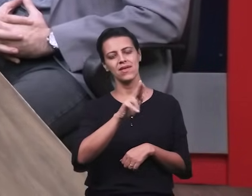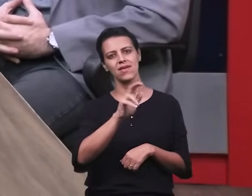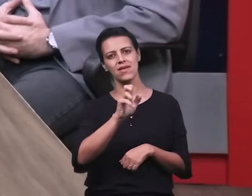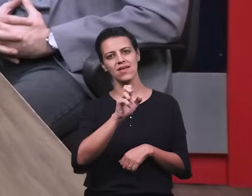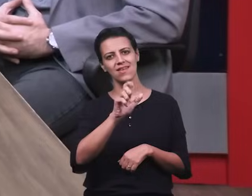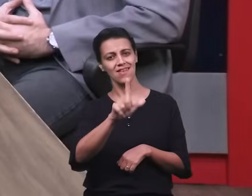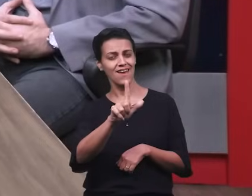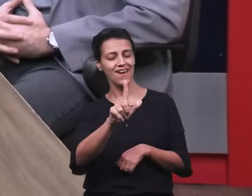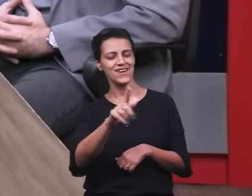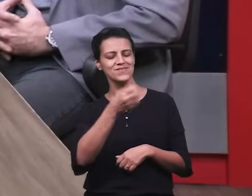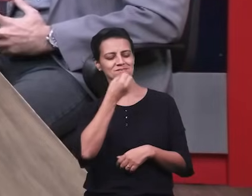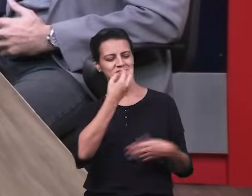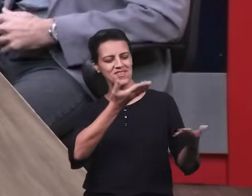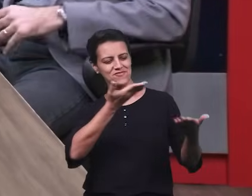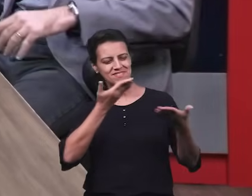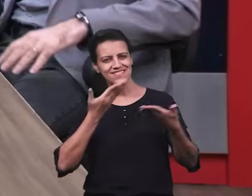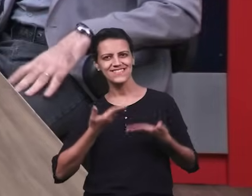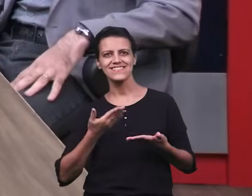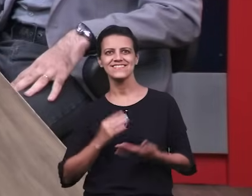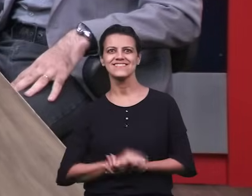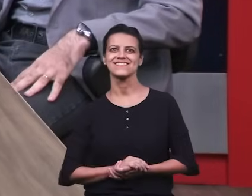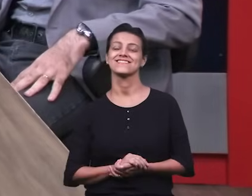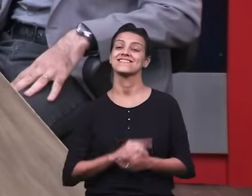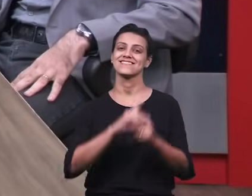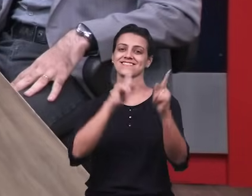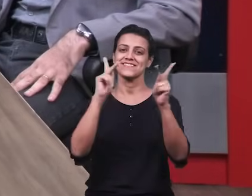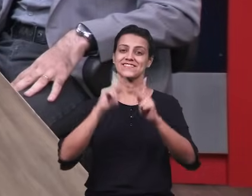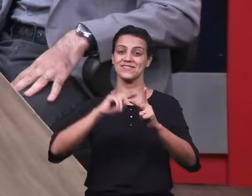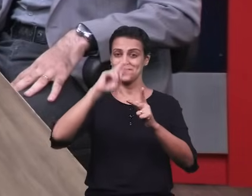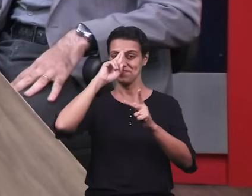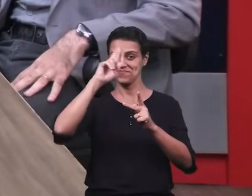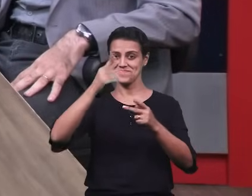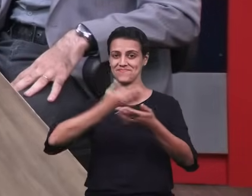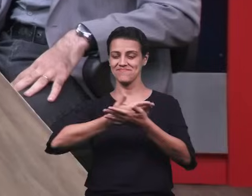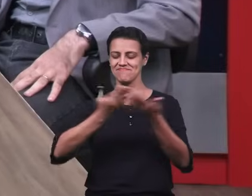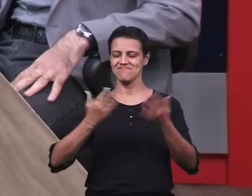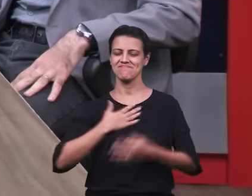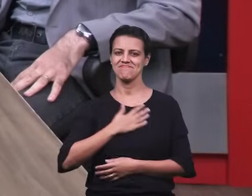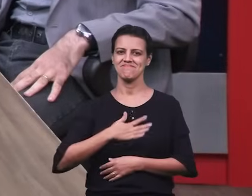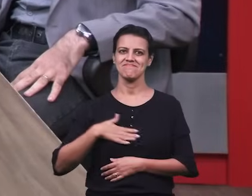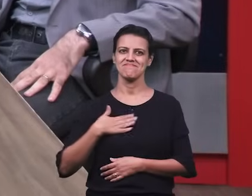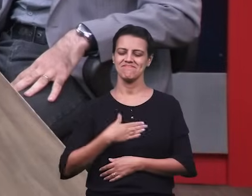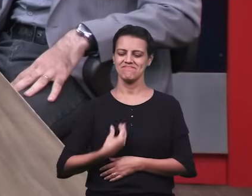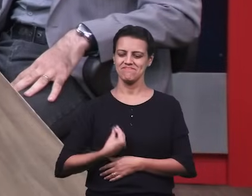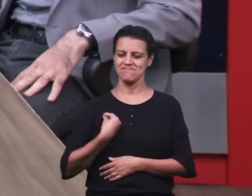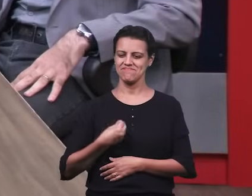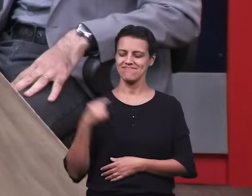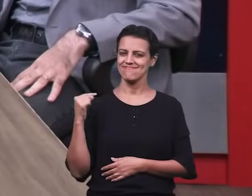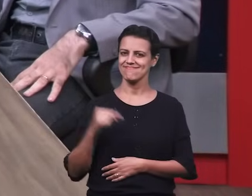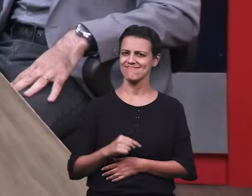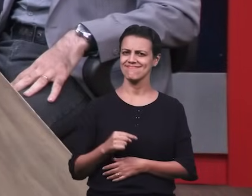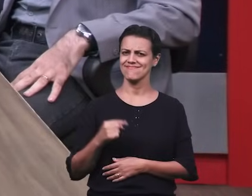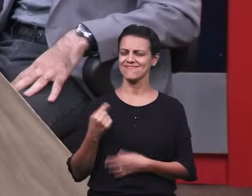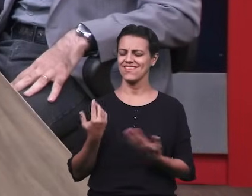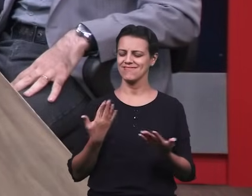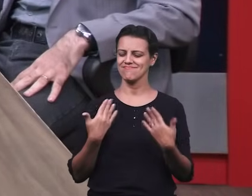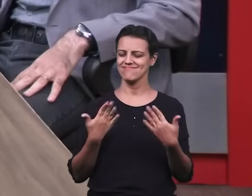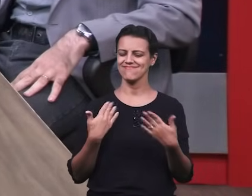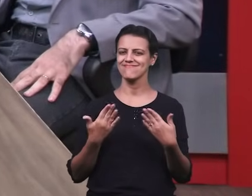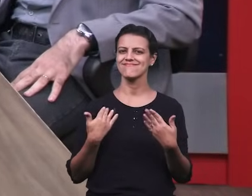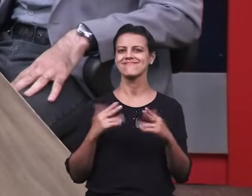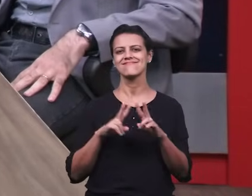seja bem-vindo. A paz do Senhor a todos os irmãos. Um prazer estarmos aqui para discutirmos esse assunto que o Senhor